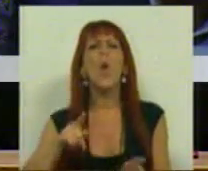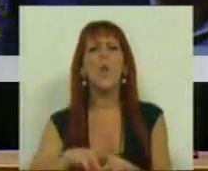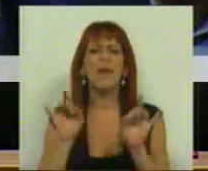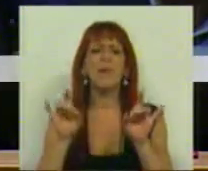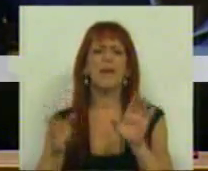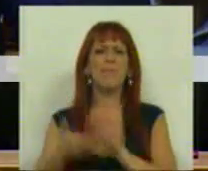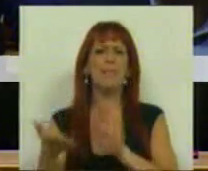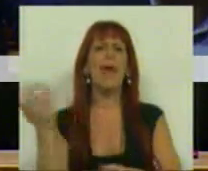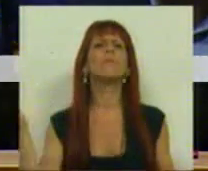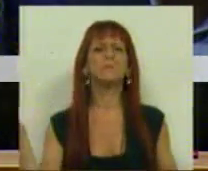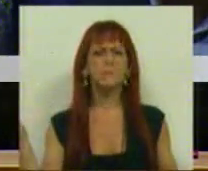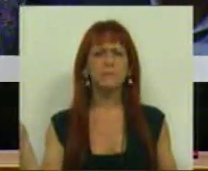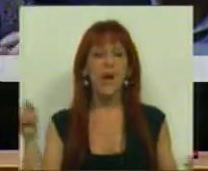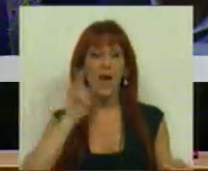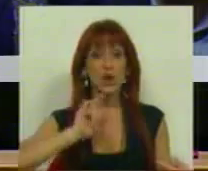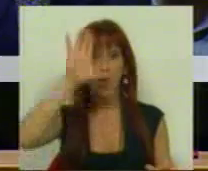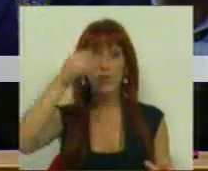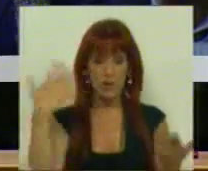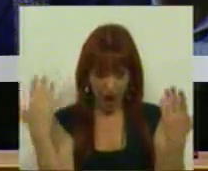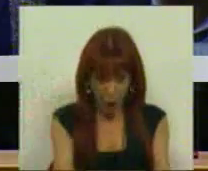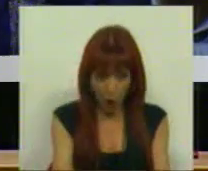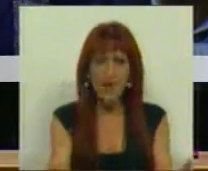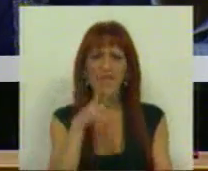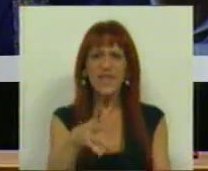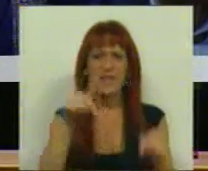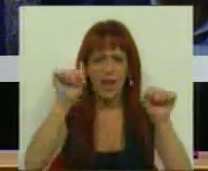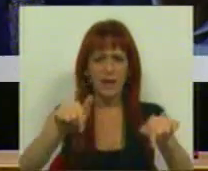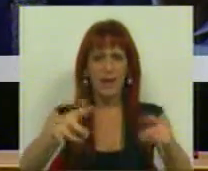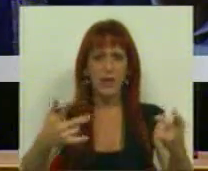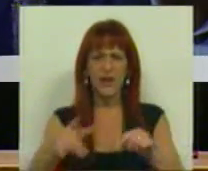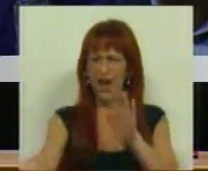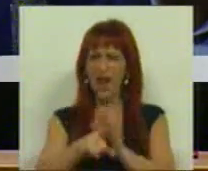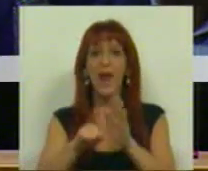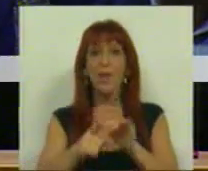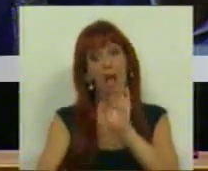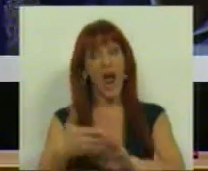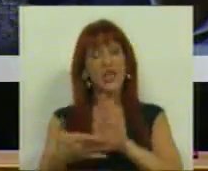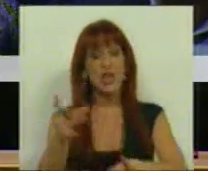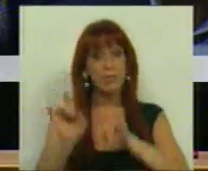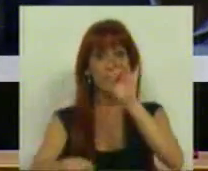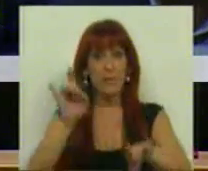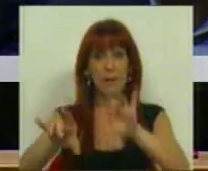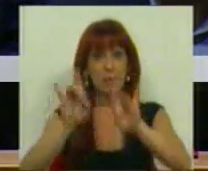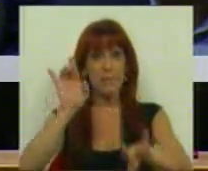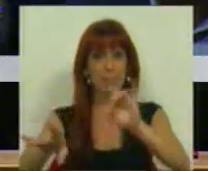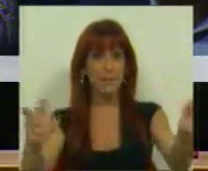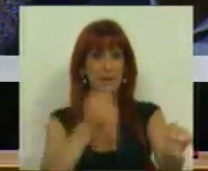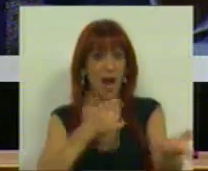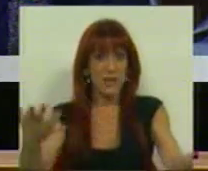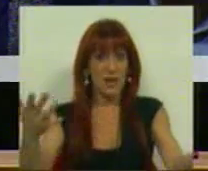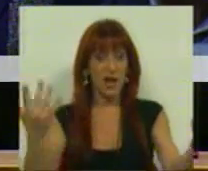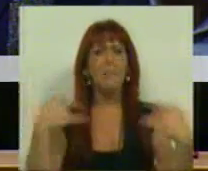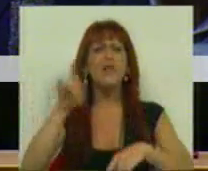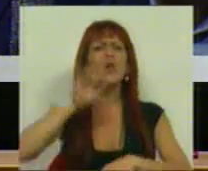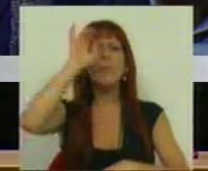agilizar os despejos a senhora ministra acabou por reconhecer aqui que a lei foi para agilizar os despejos Mas ó